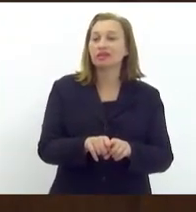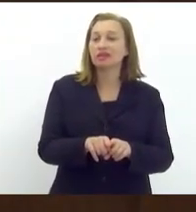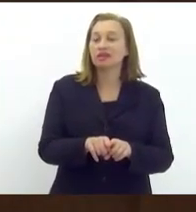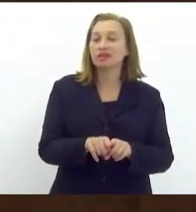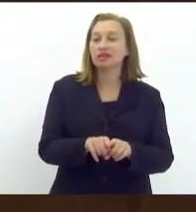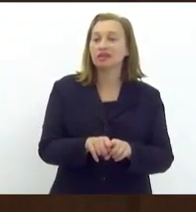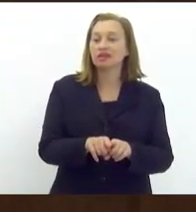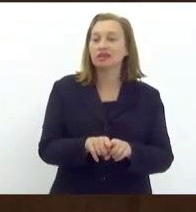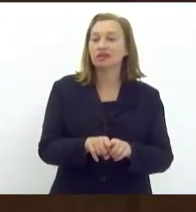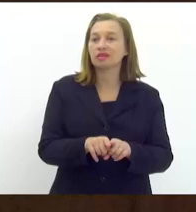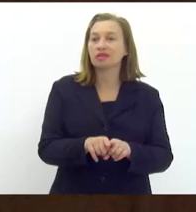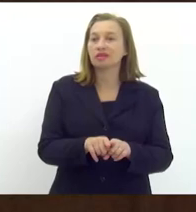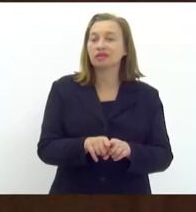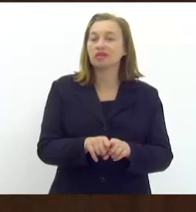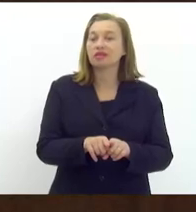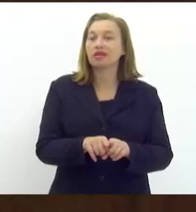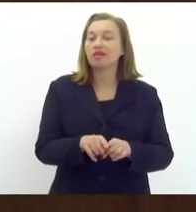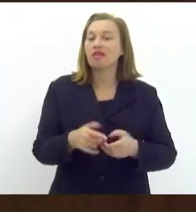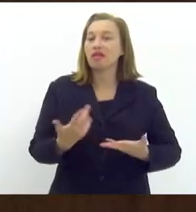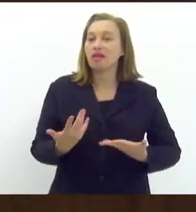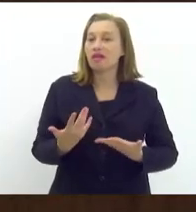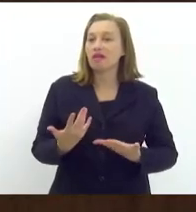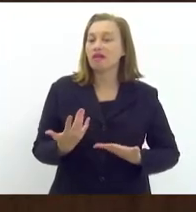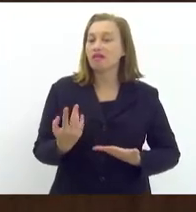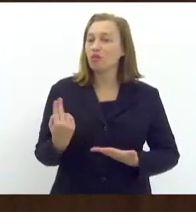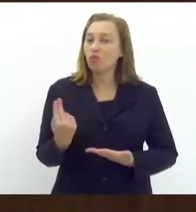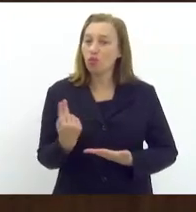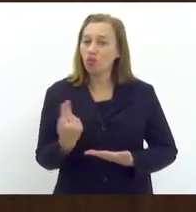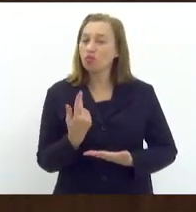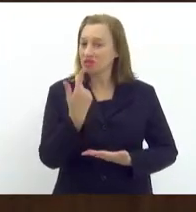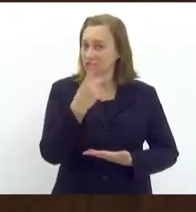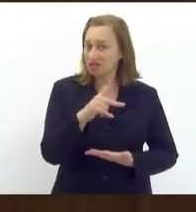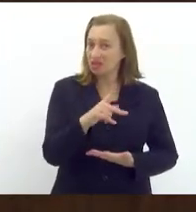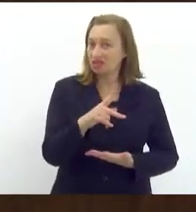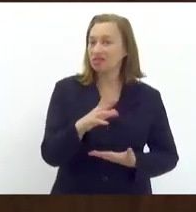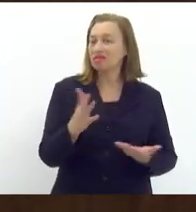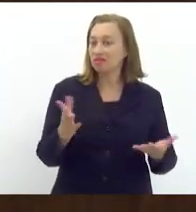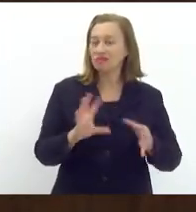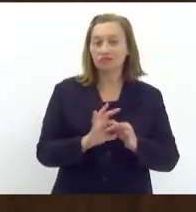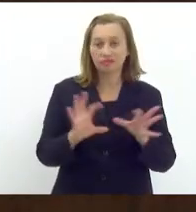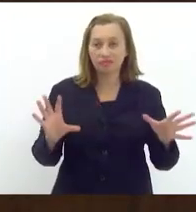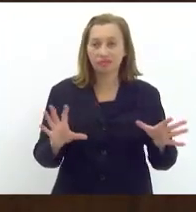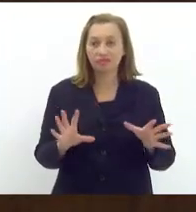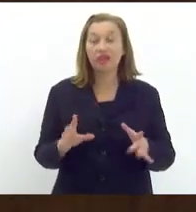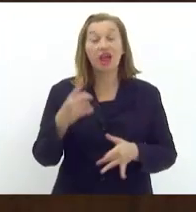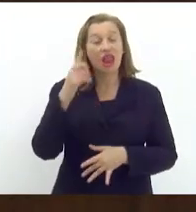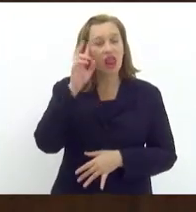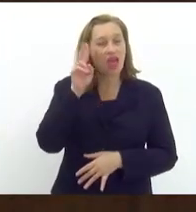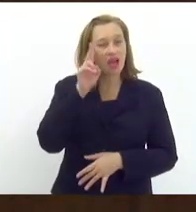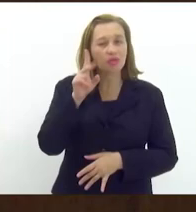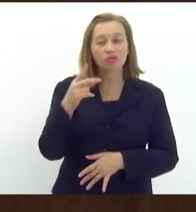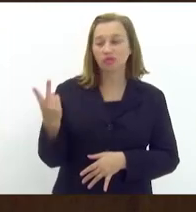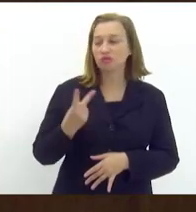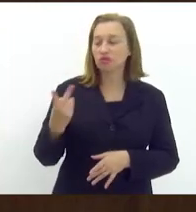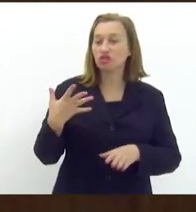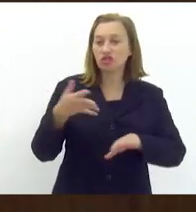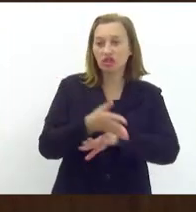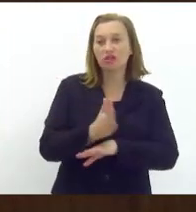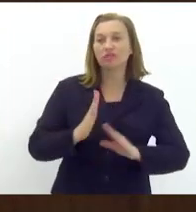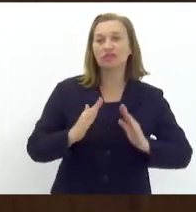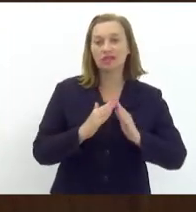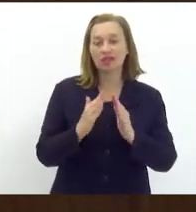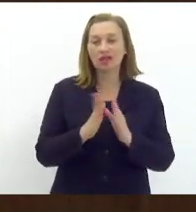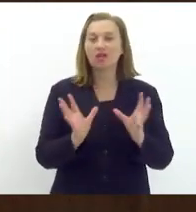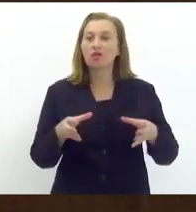prazer lembro bem que quando chegamos a essa casa Vossa Excelência em eu vossa excelência estava na